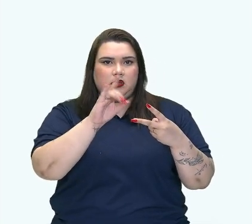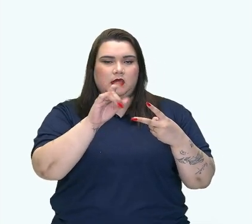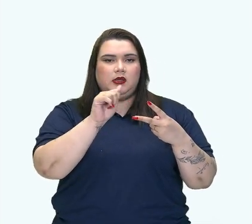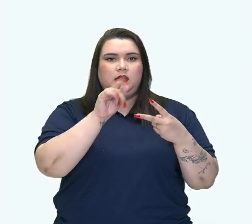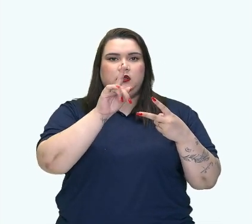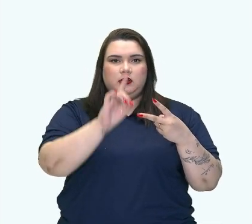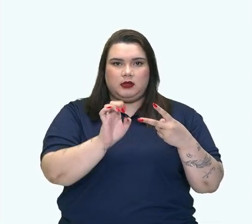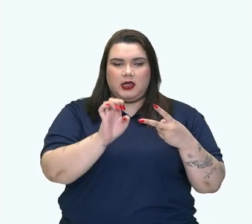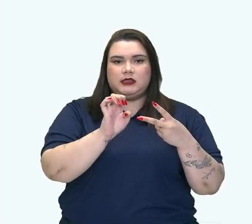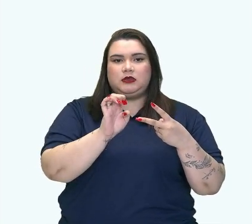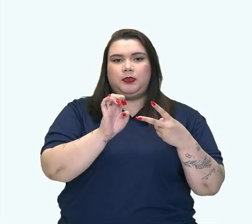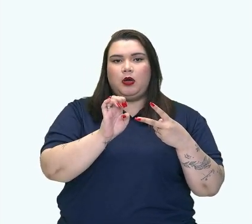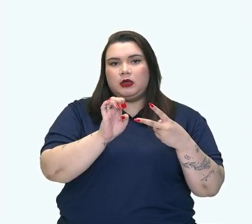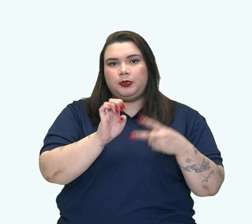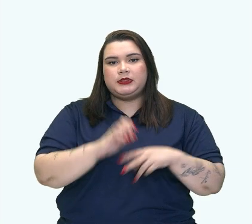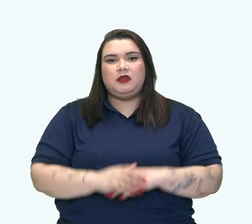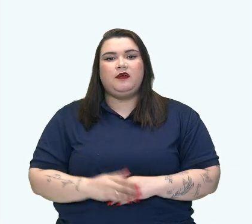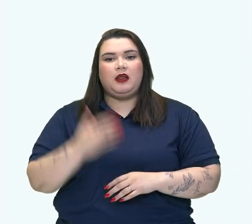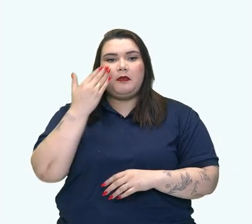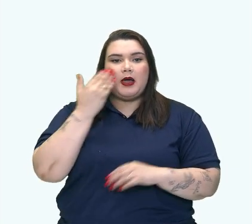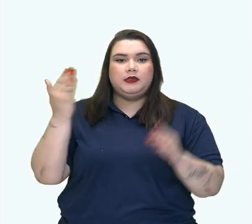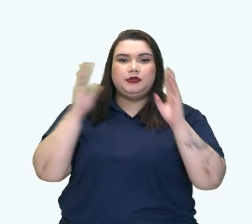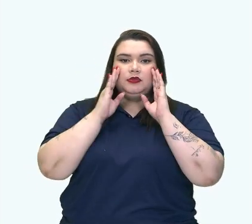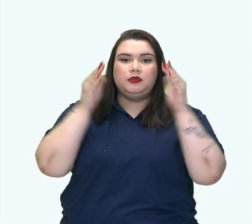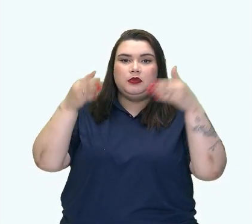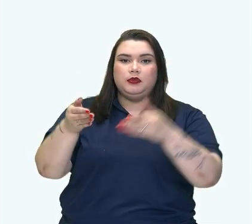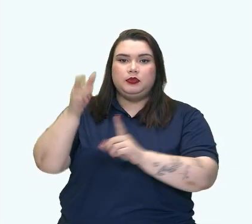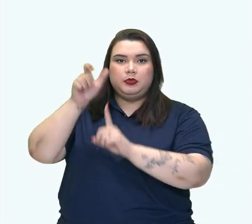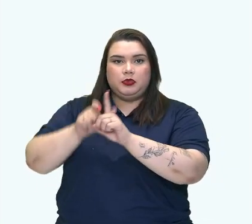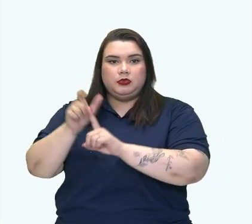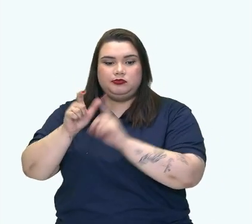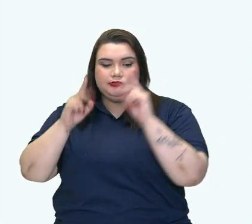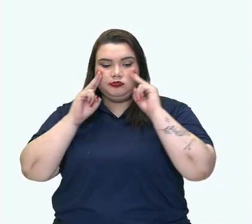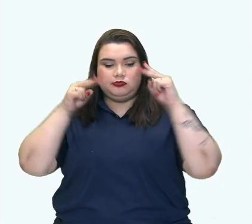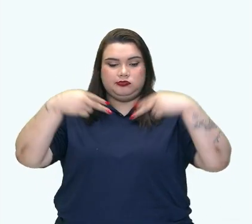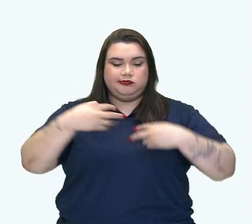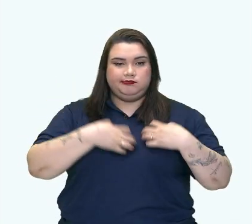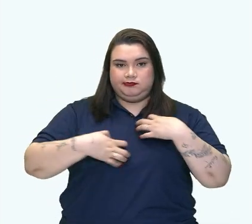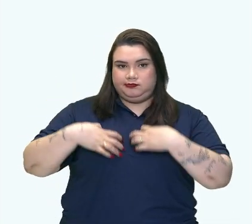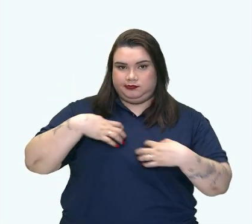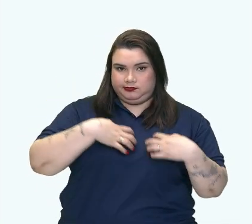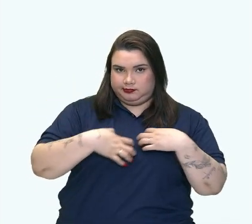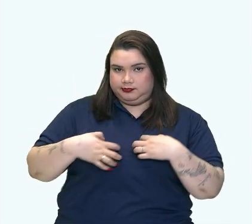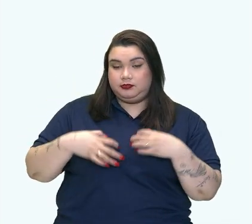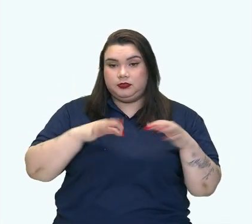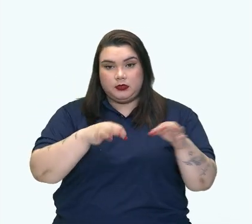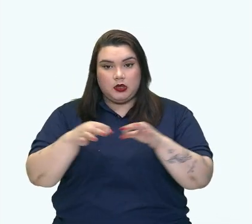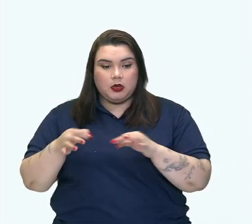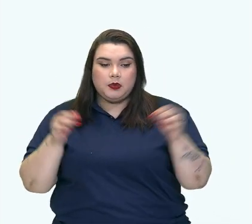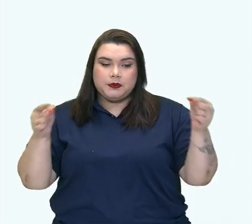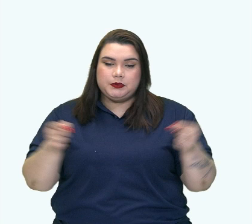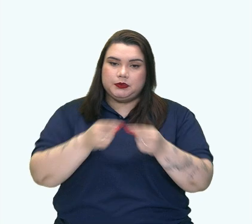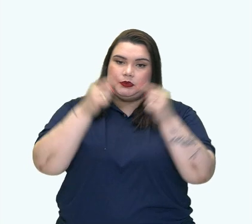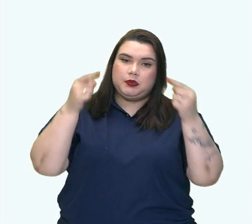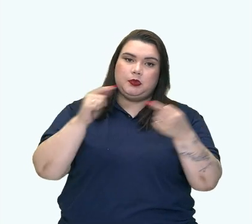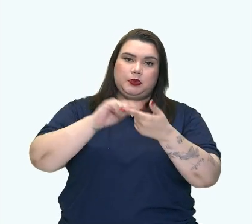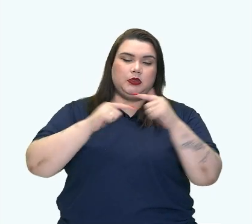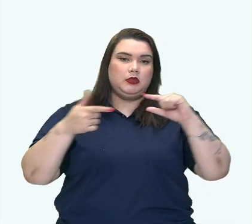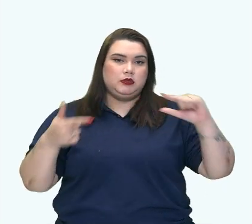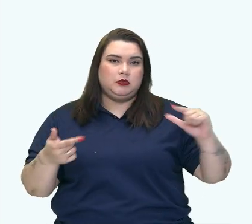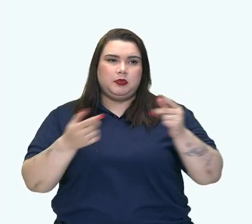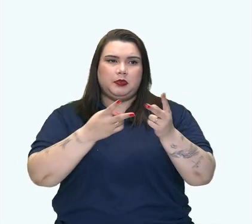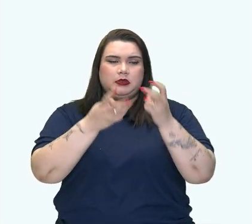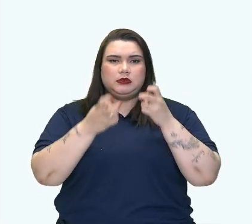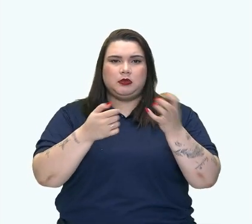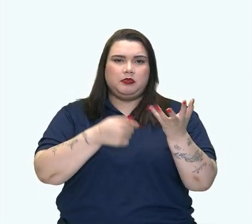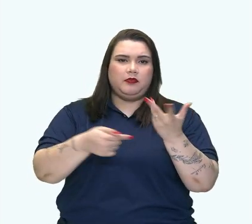dos personagens e em suas angústias. Não pensem que vai romper completamente com o modernismo. A gente vai ver muitas características que